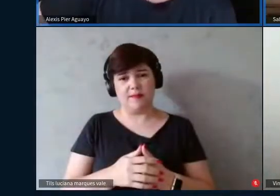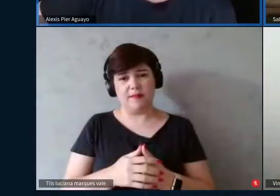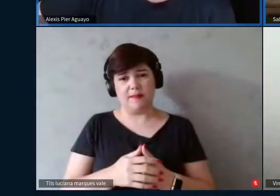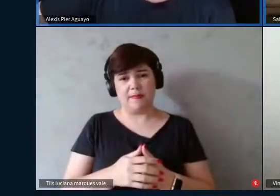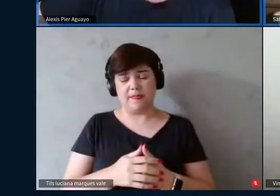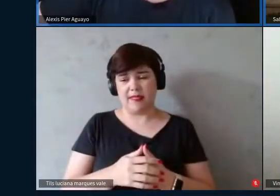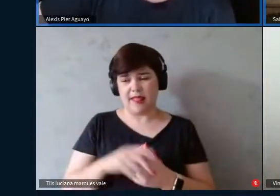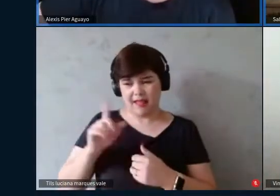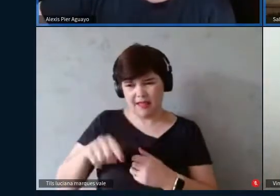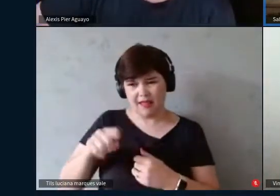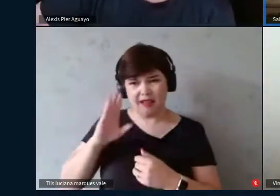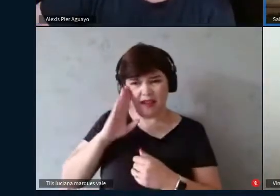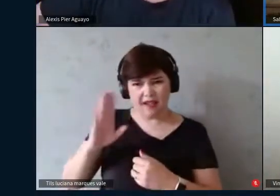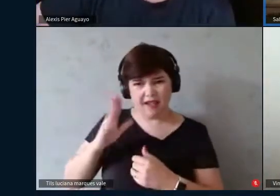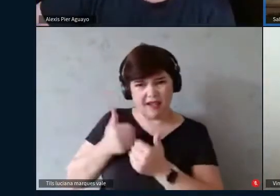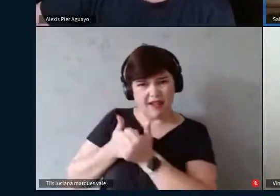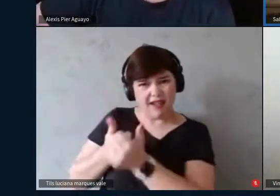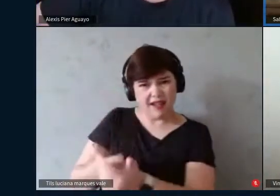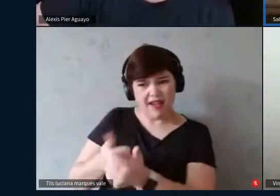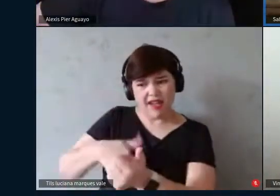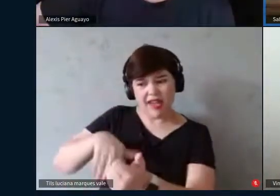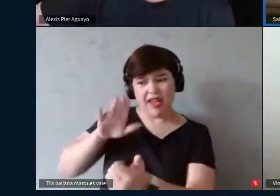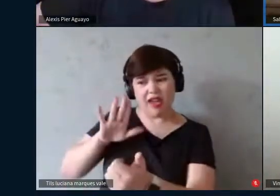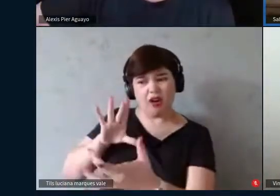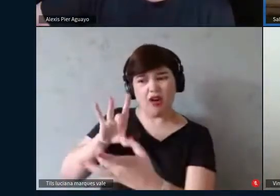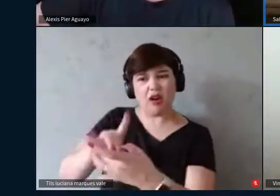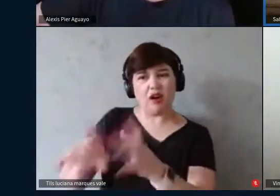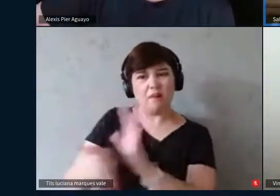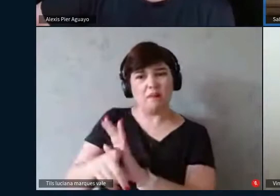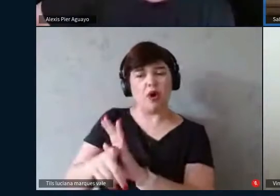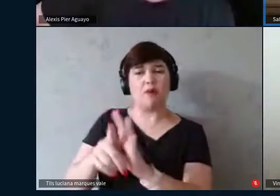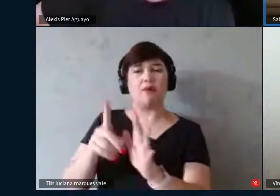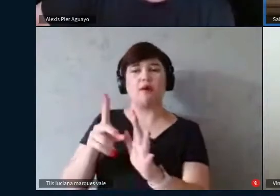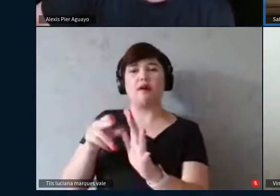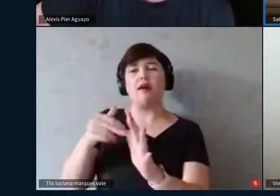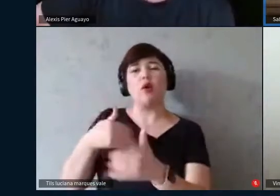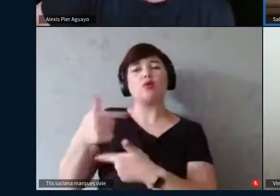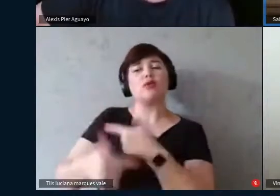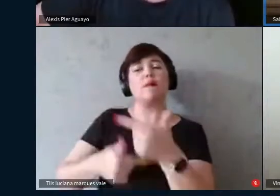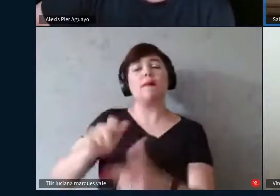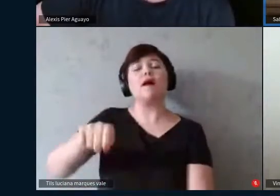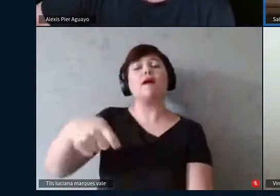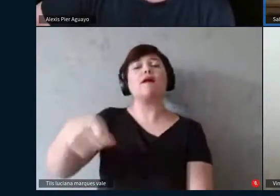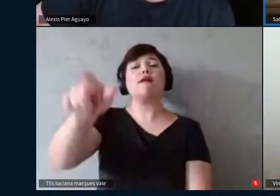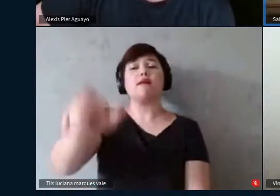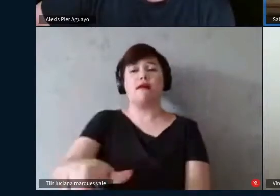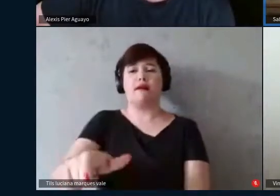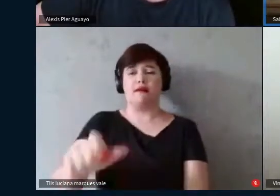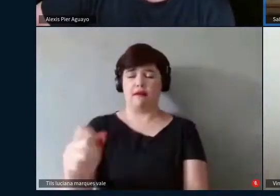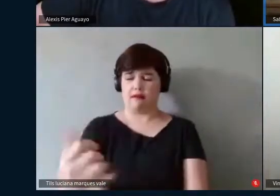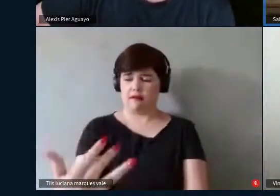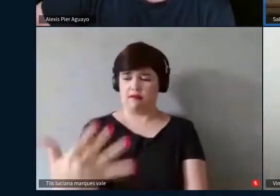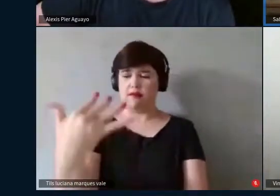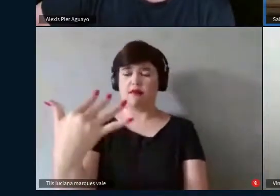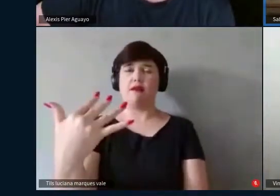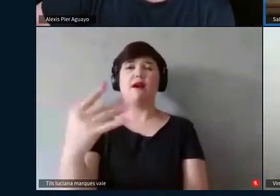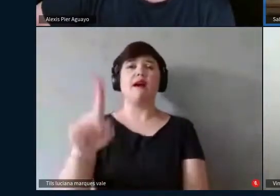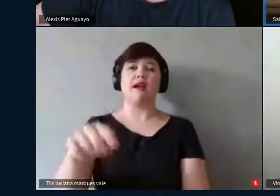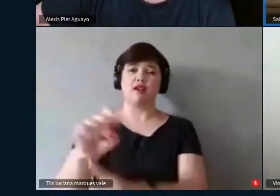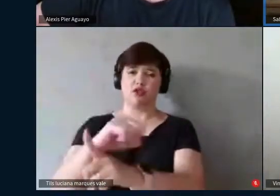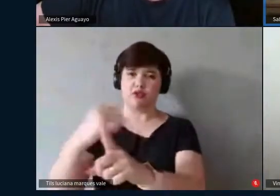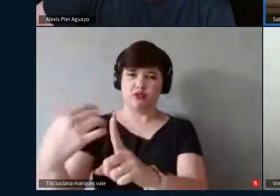O princípio da lealdade? A quem eu devo essa lealdade? Para quem eu estou trabalhando? Eu estou trabalhando para a sociedade, né?